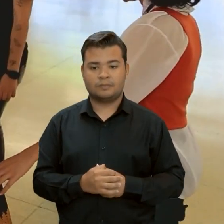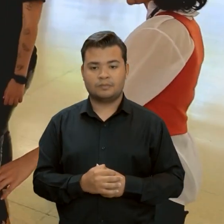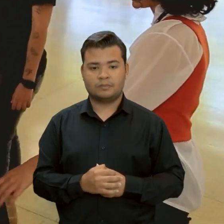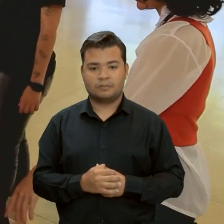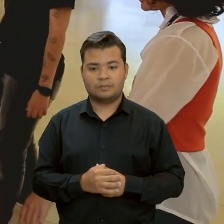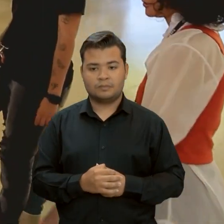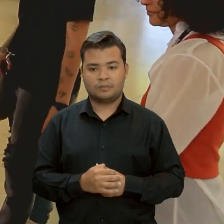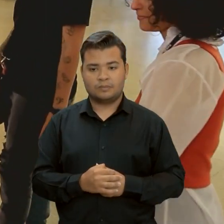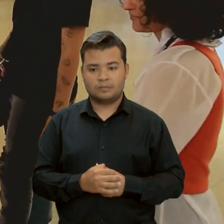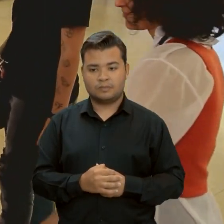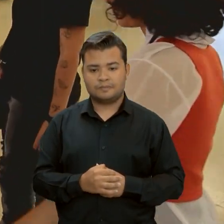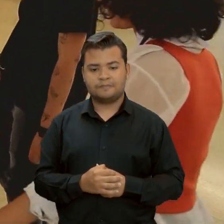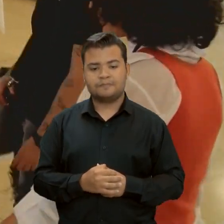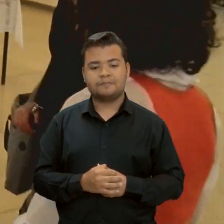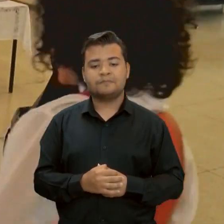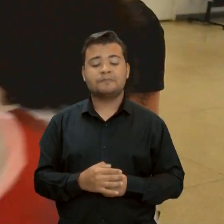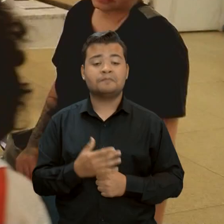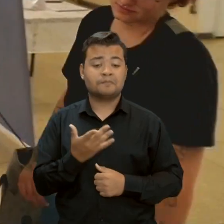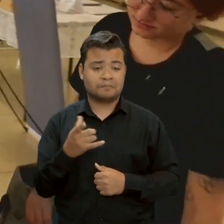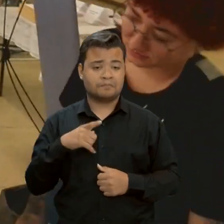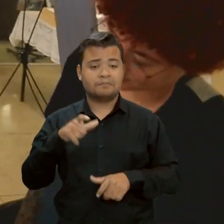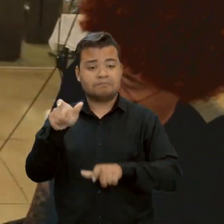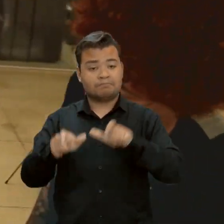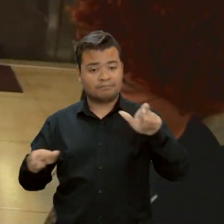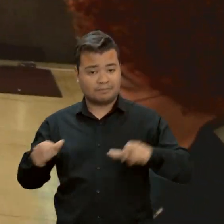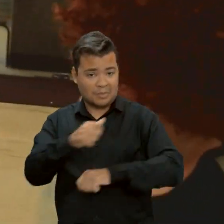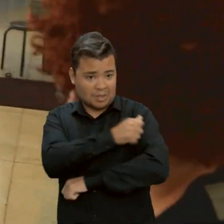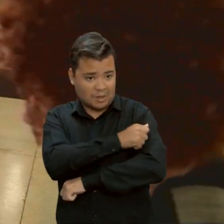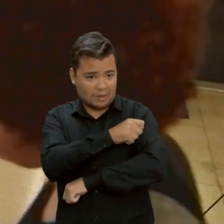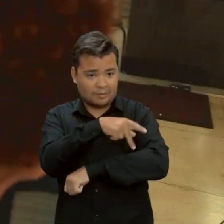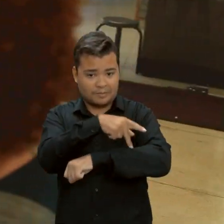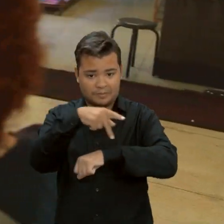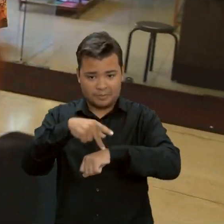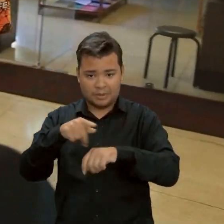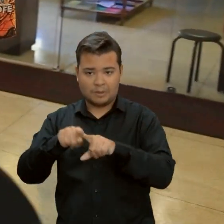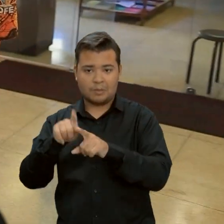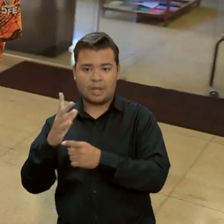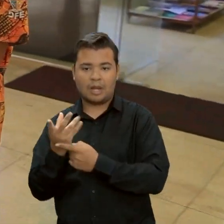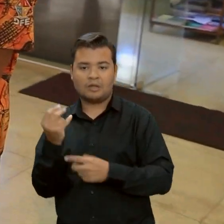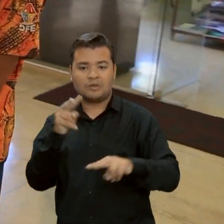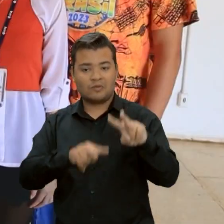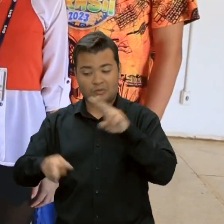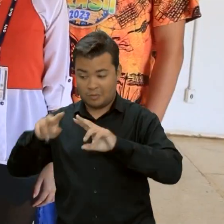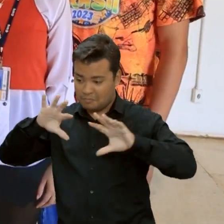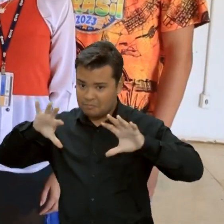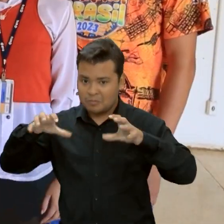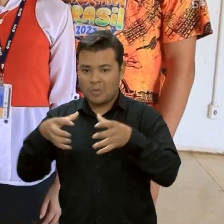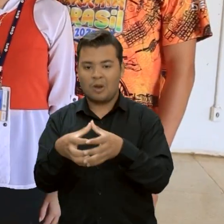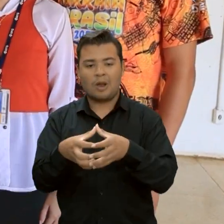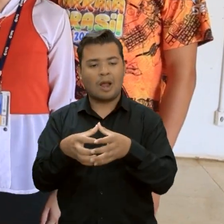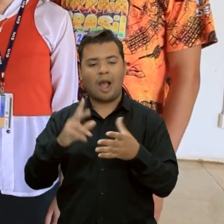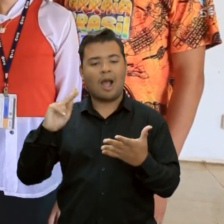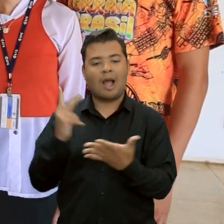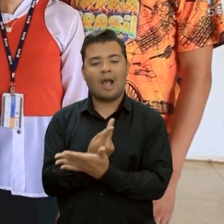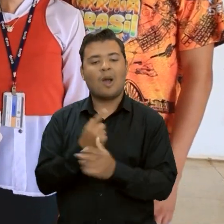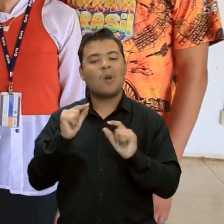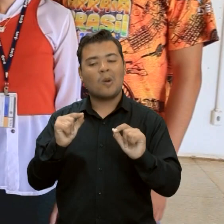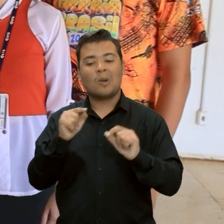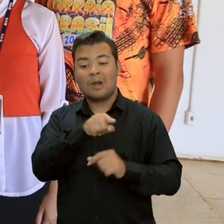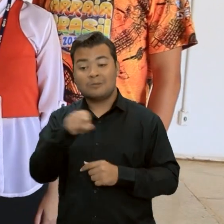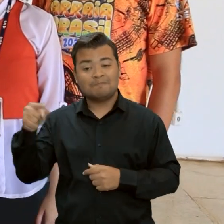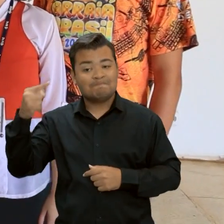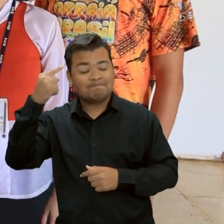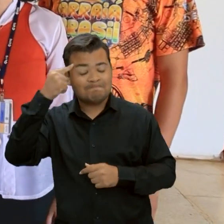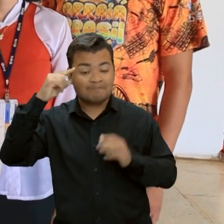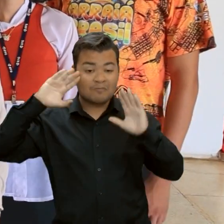O que acontece quando estudantes de pedagogia e artes visuais se juntam? Melhor, pensando na